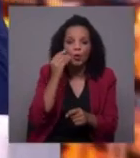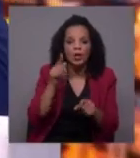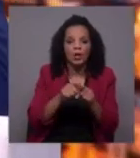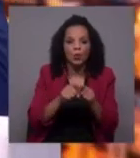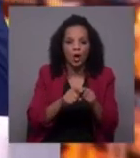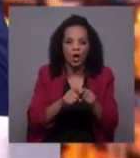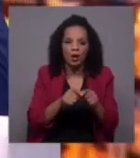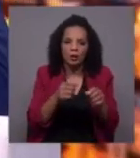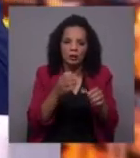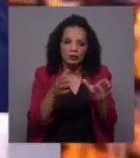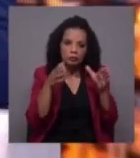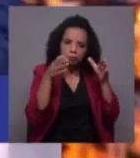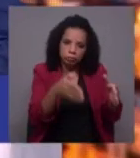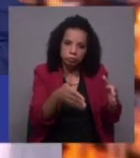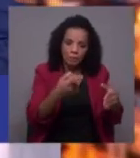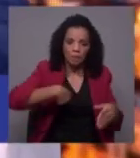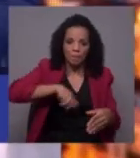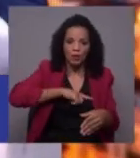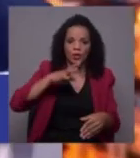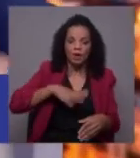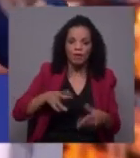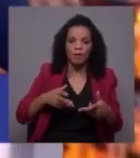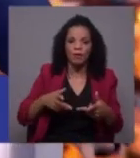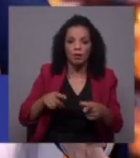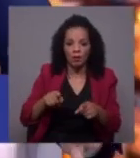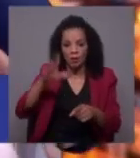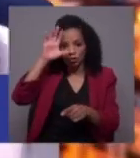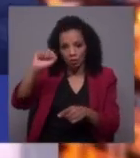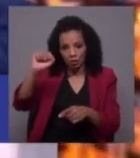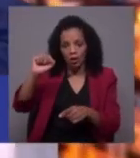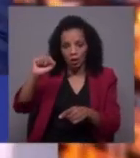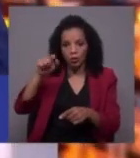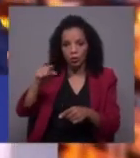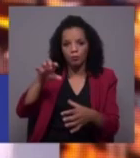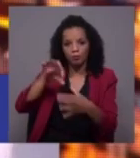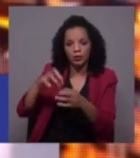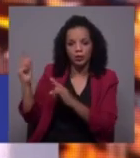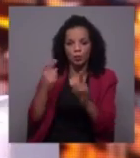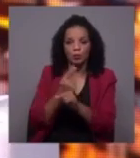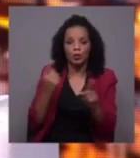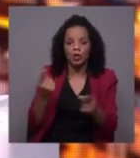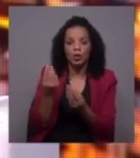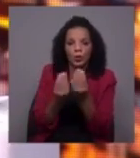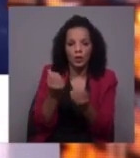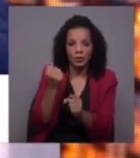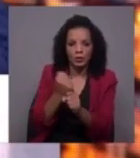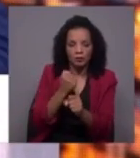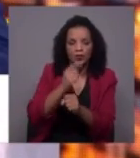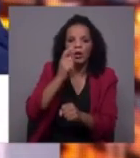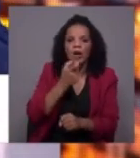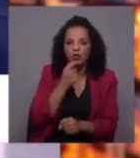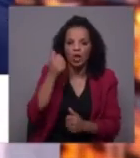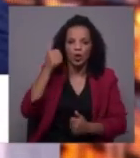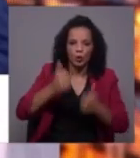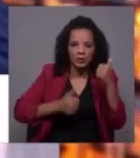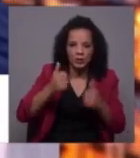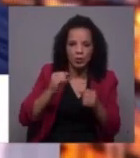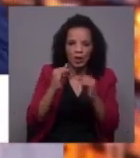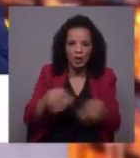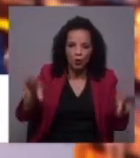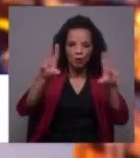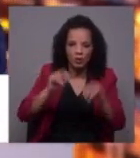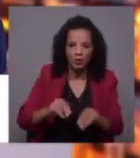queremos liberalizar os transportes porque as empresas funcionam em mercado. A qualidade de serviço vem quando há competição, quando há inovação, quando